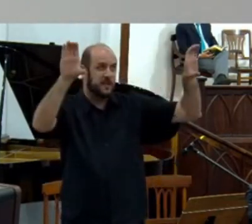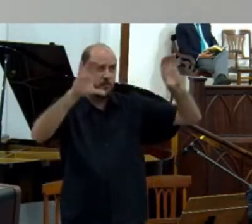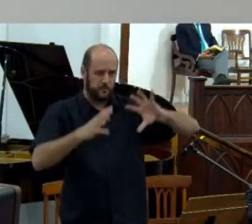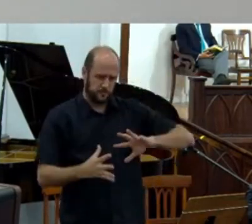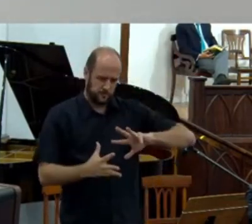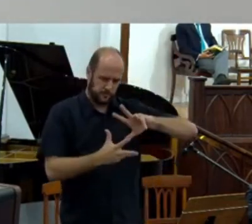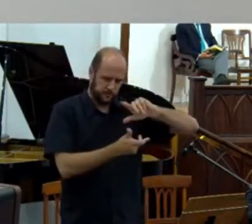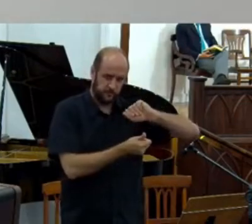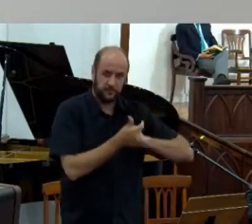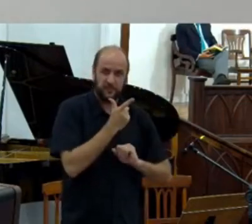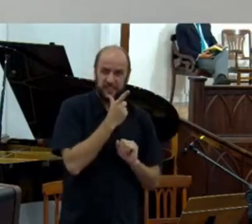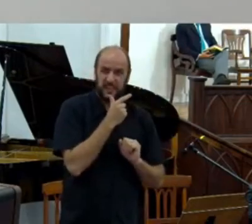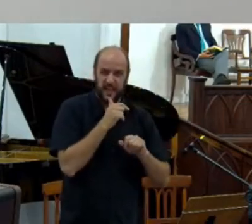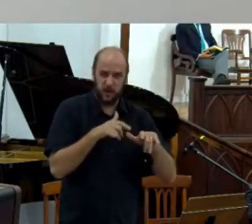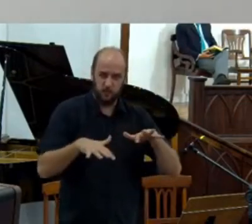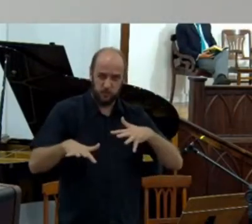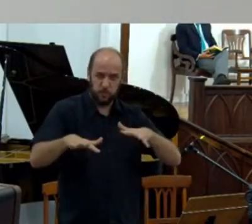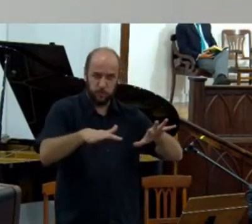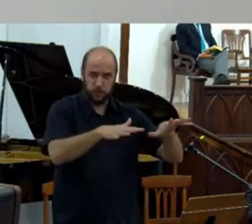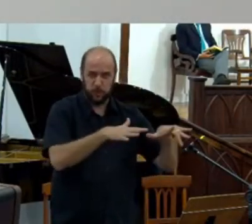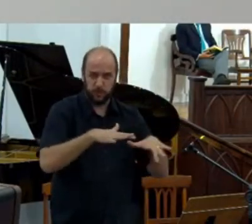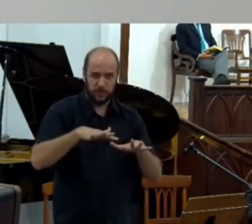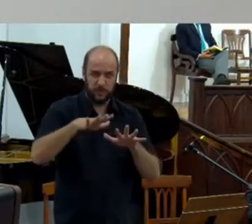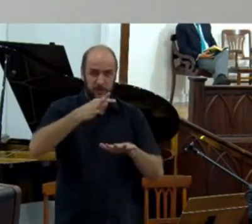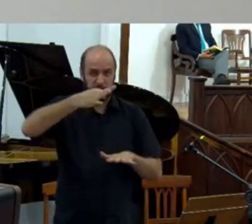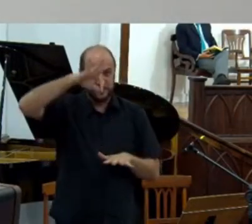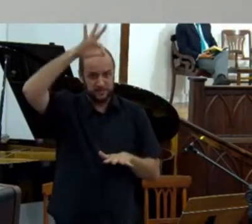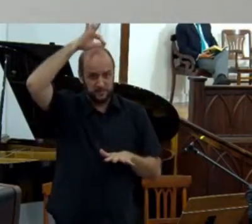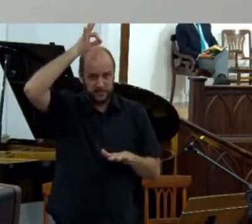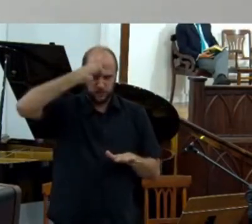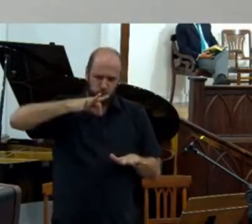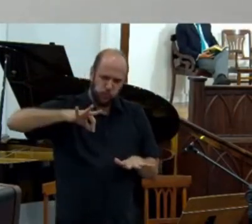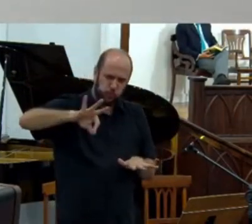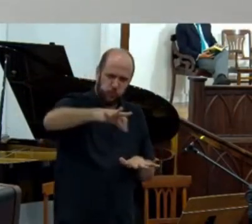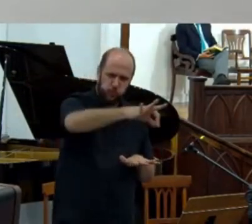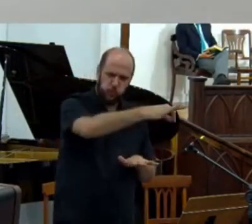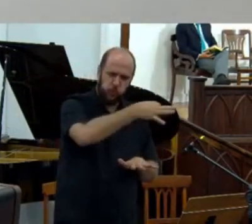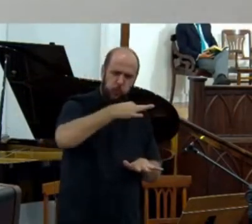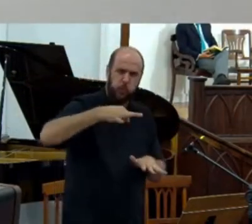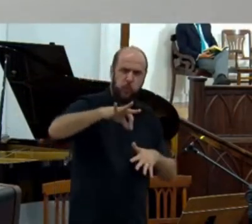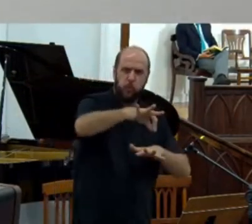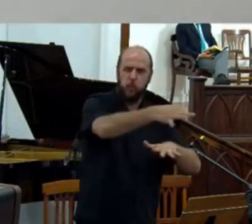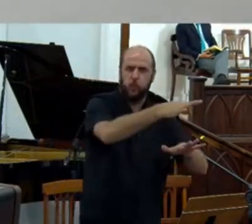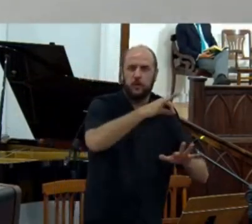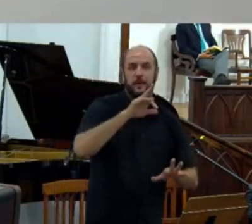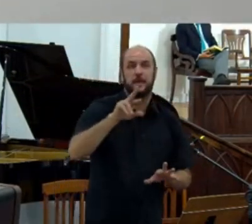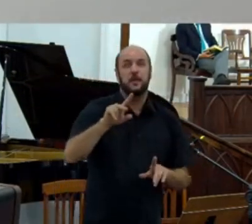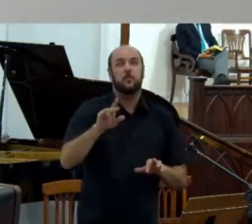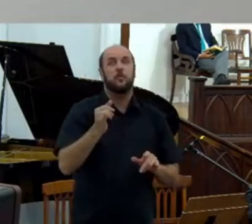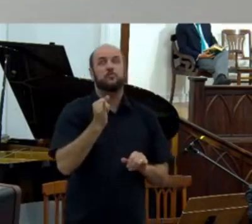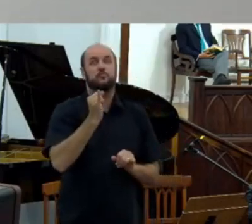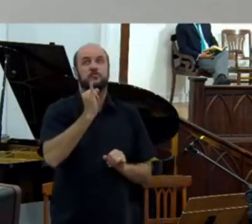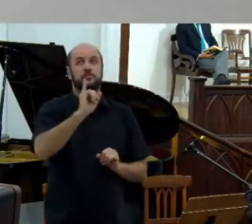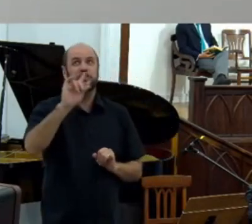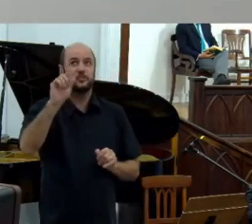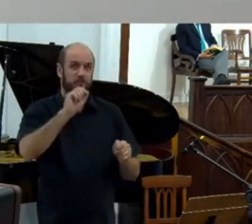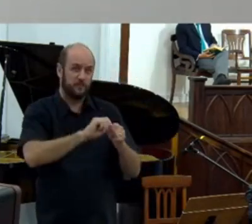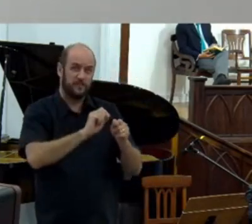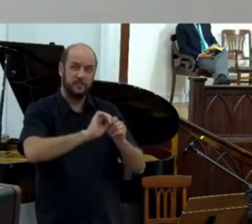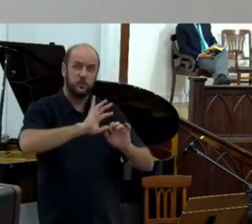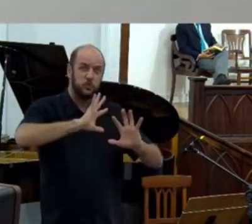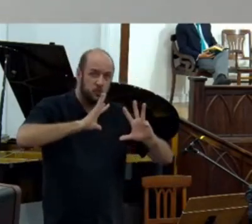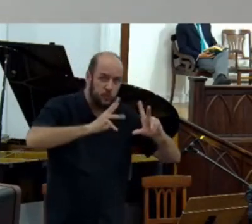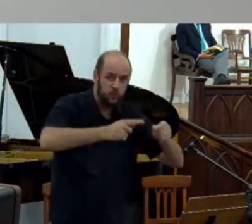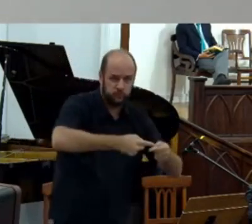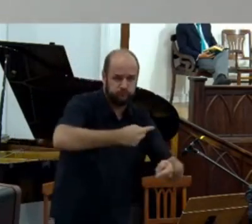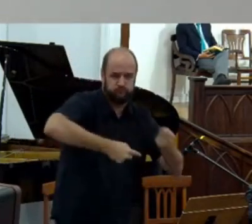havendo apenas água, o Espírito de Deus pairava sobre as águas. É como se o Senhor tivesse feito tudo retornar àquele